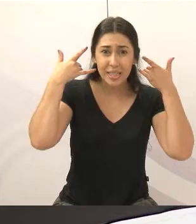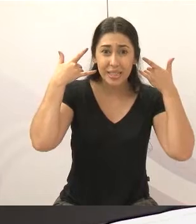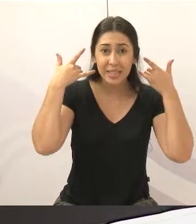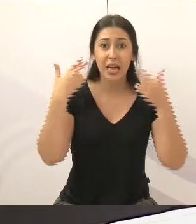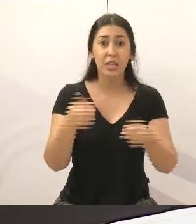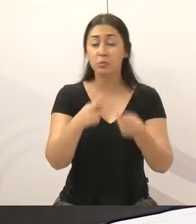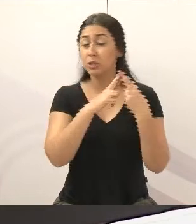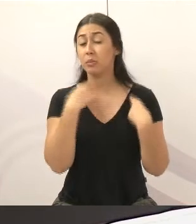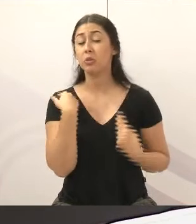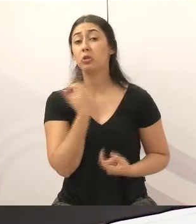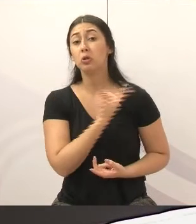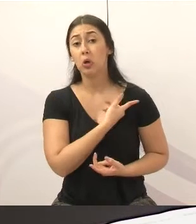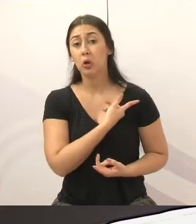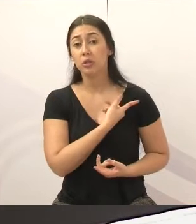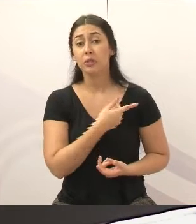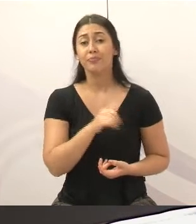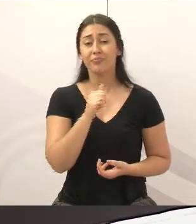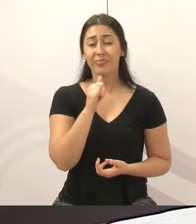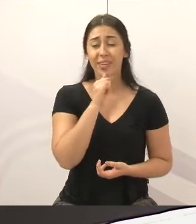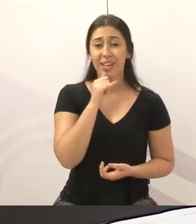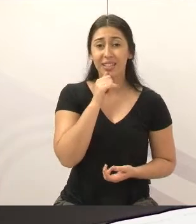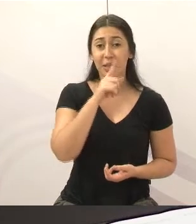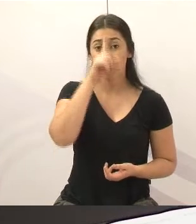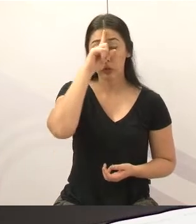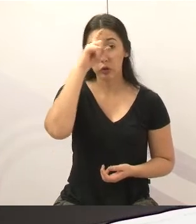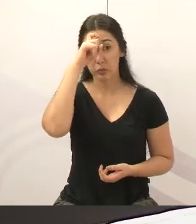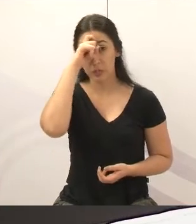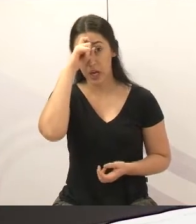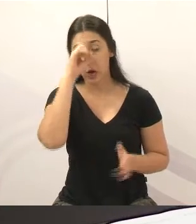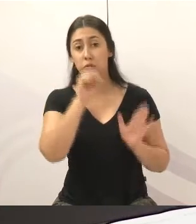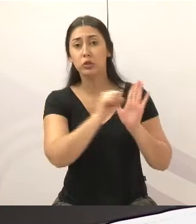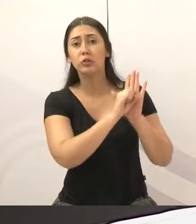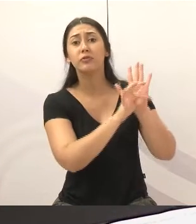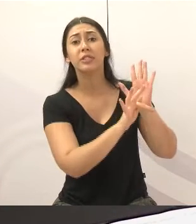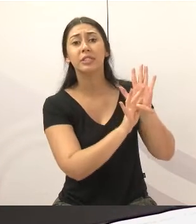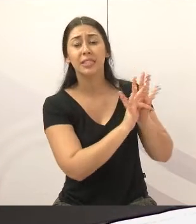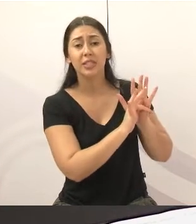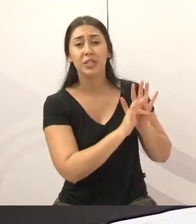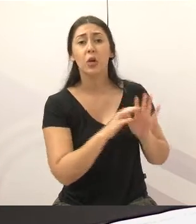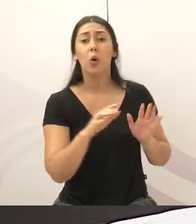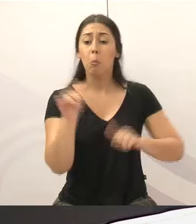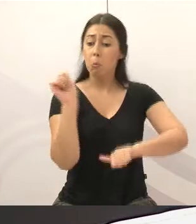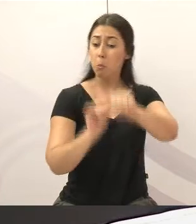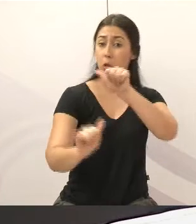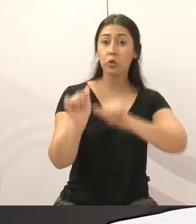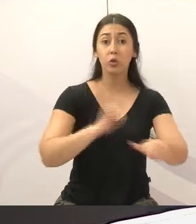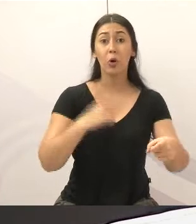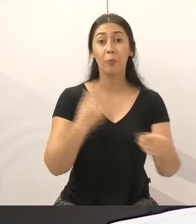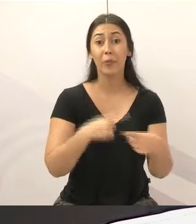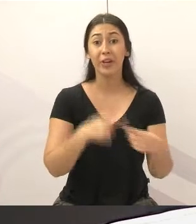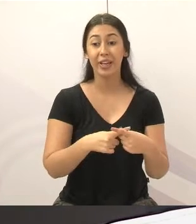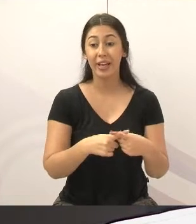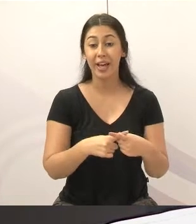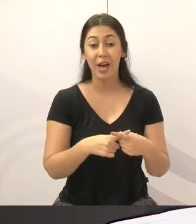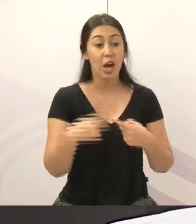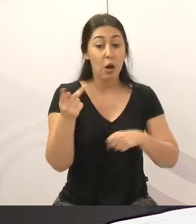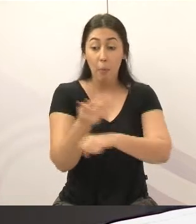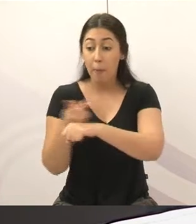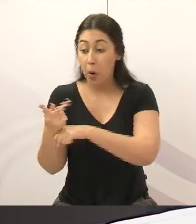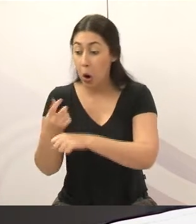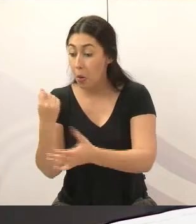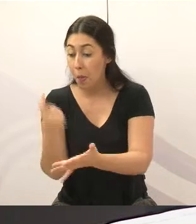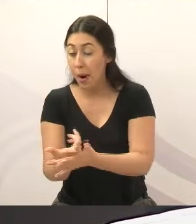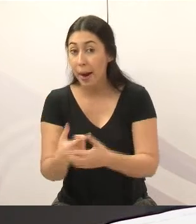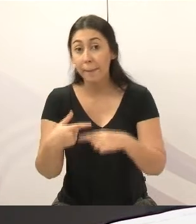de atendimento para fornecimento de EPI, porque a gente não encontra para comprar. Então, a orientação ela tem que ser